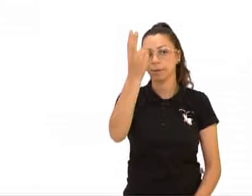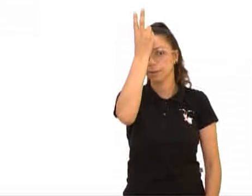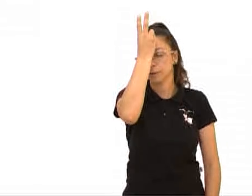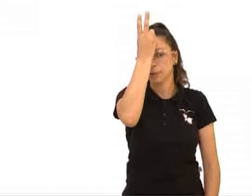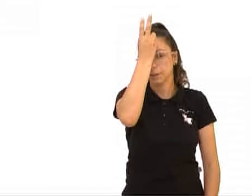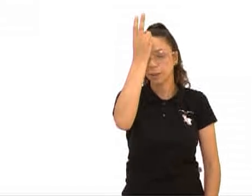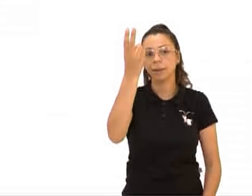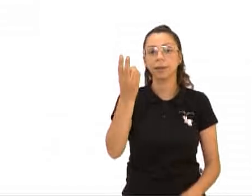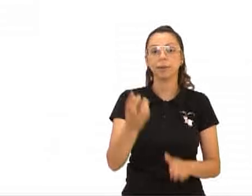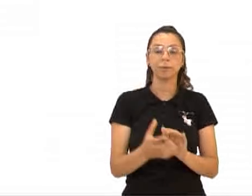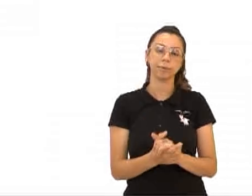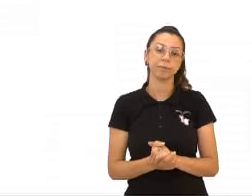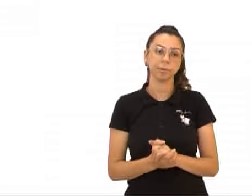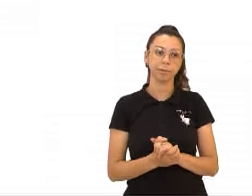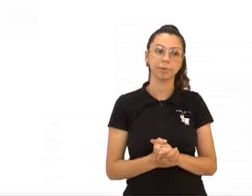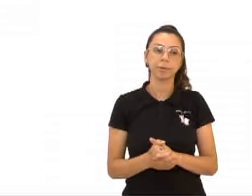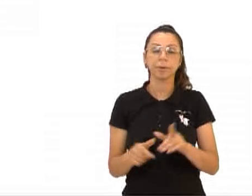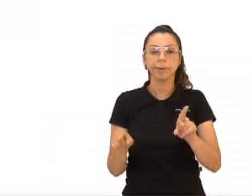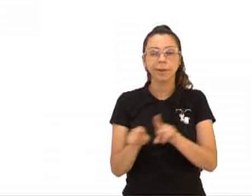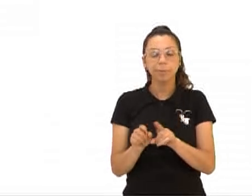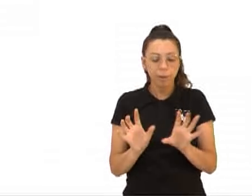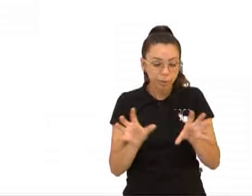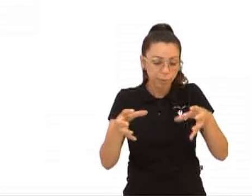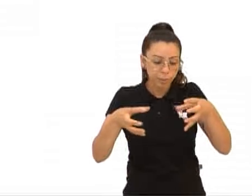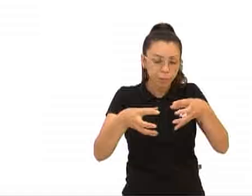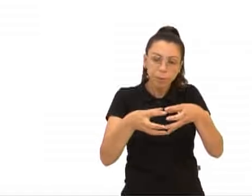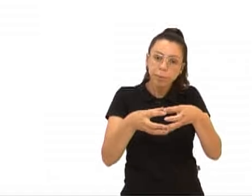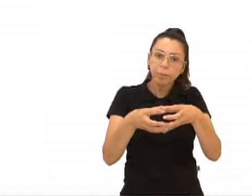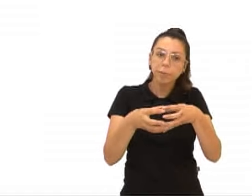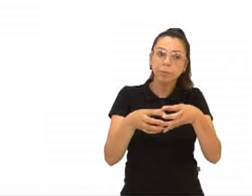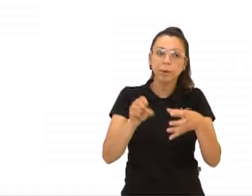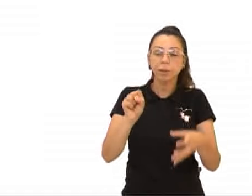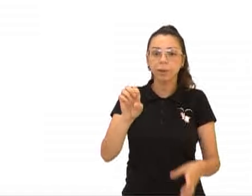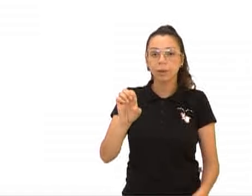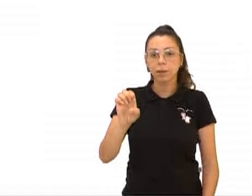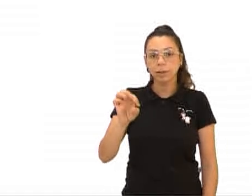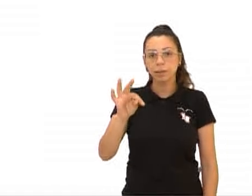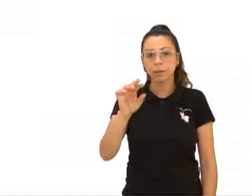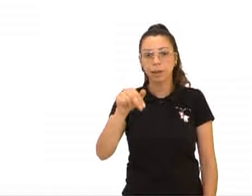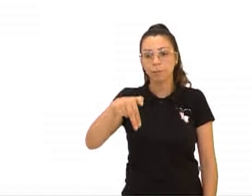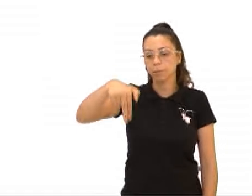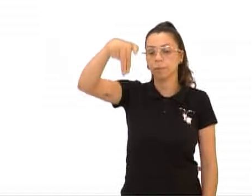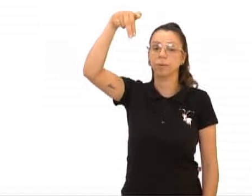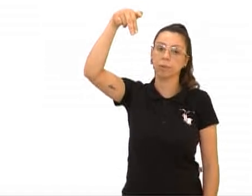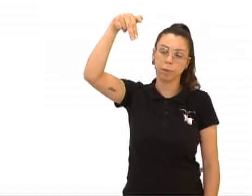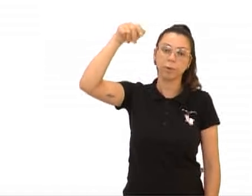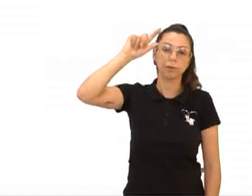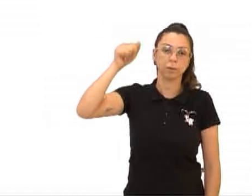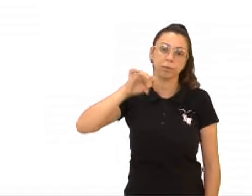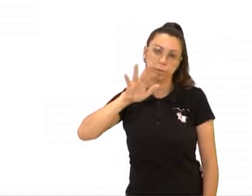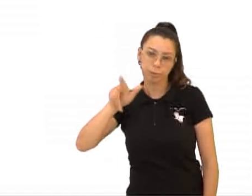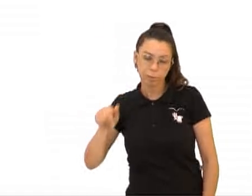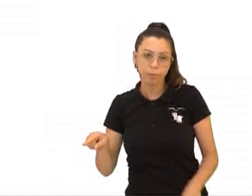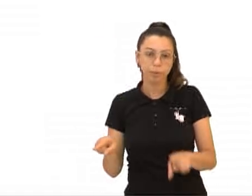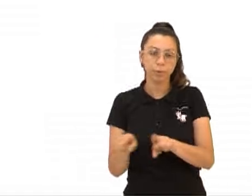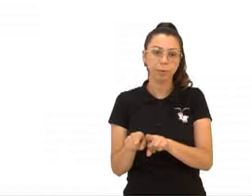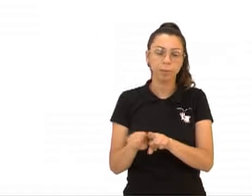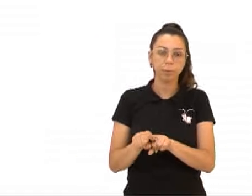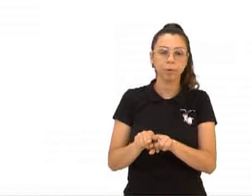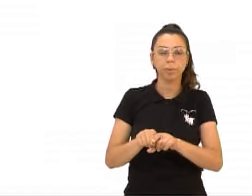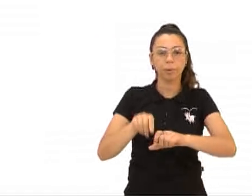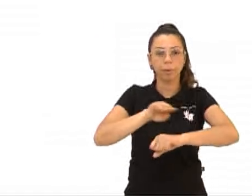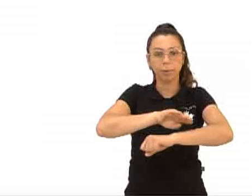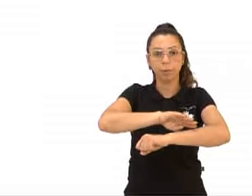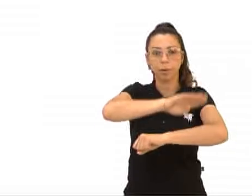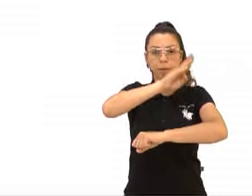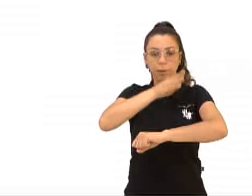Etiópia. Tem alguns pequenos rebanhos também nas estepes. Lá no norte, na África do Norte, os camelos e os